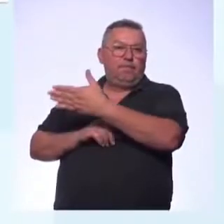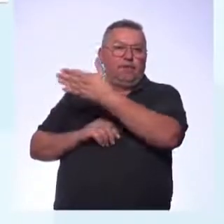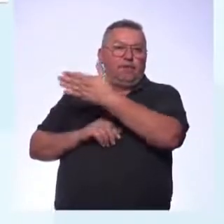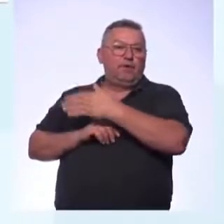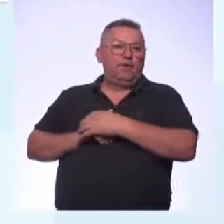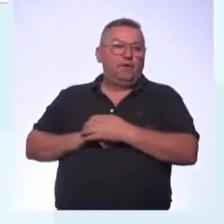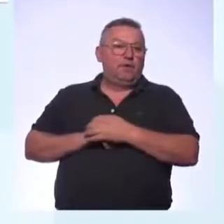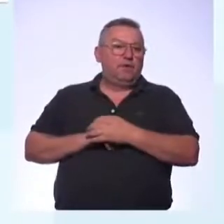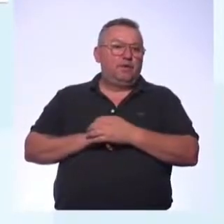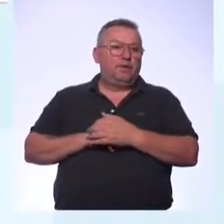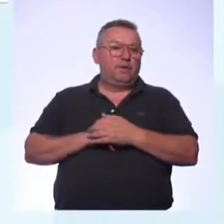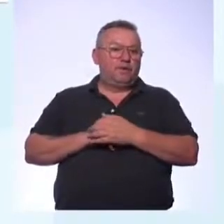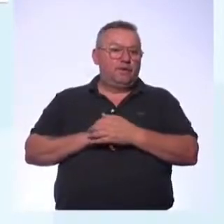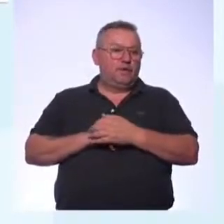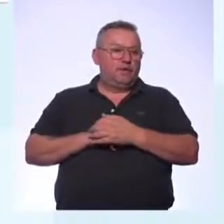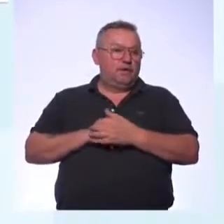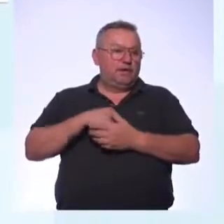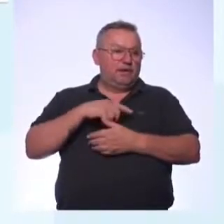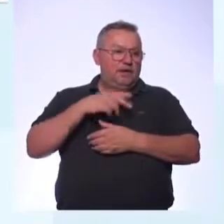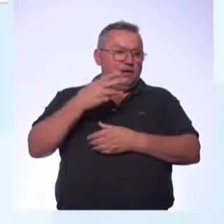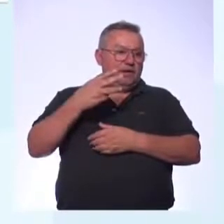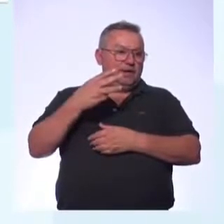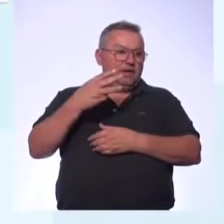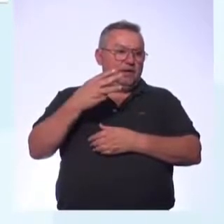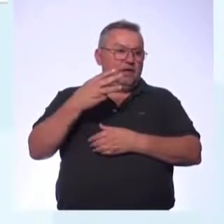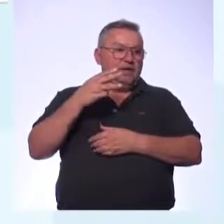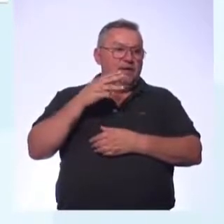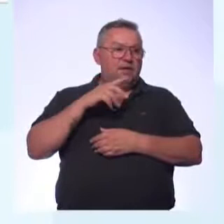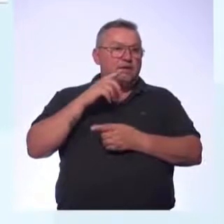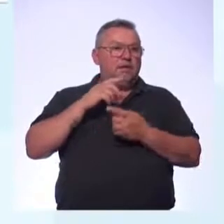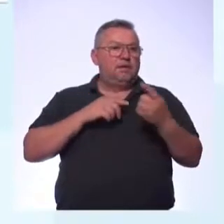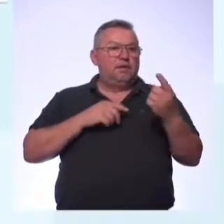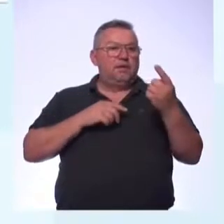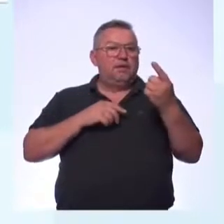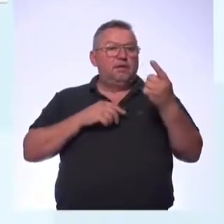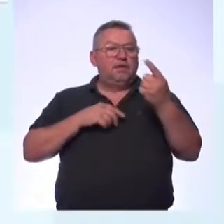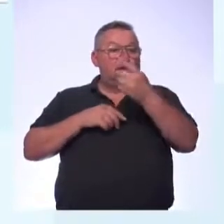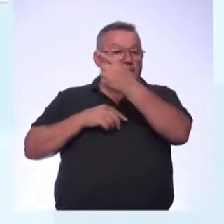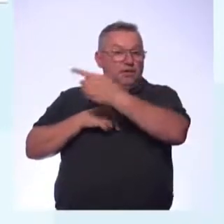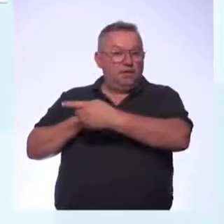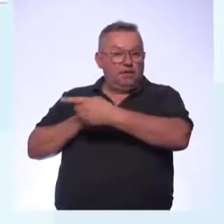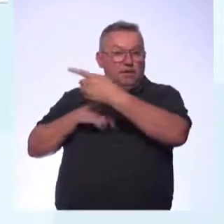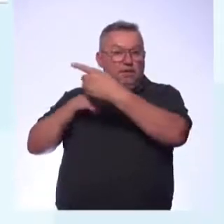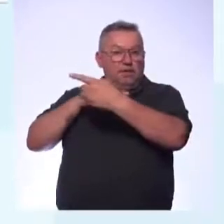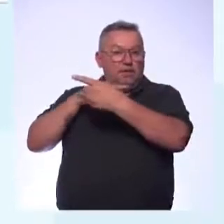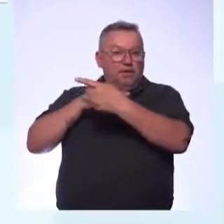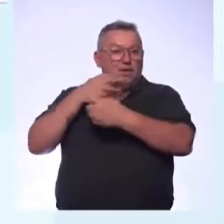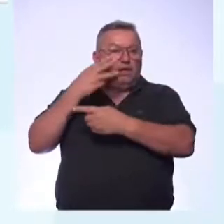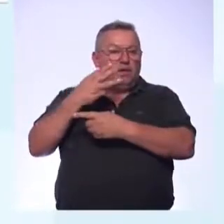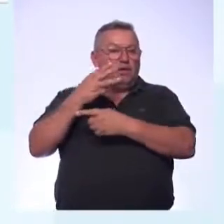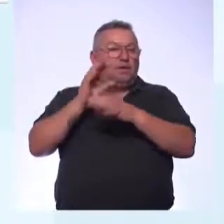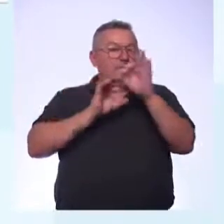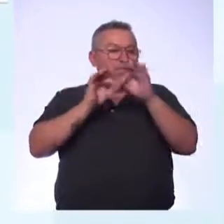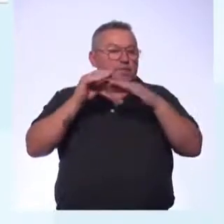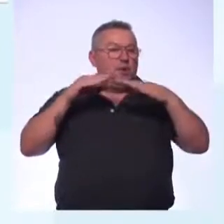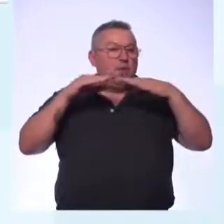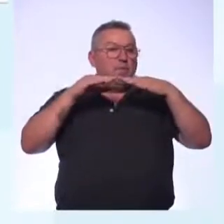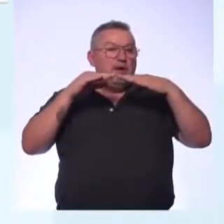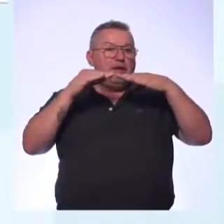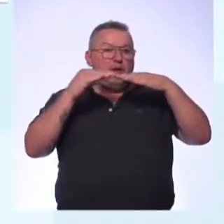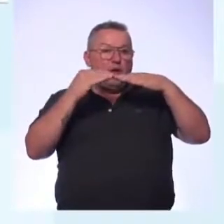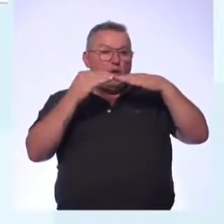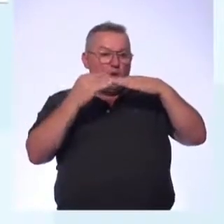têm aí 3 imagens. Né? Nessas 3 imagens, é aquilo que eu falei para vocês. São 3 processos de pressão que as